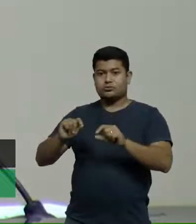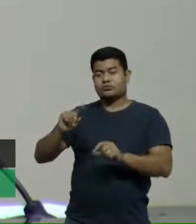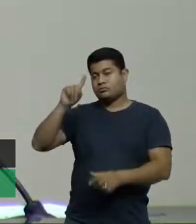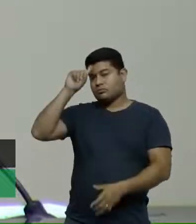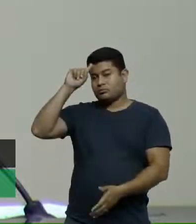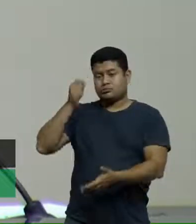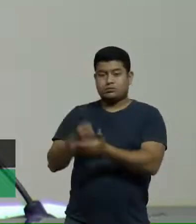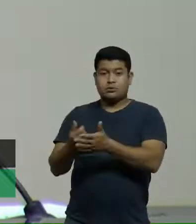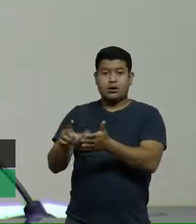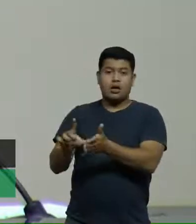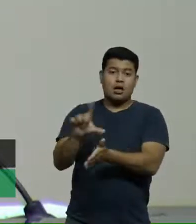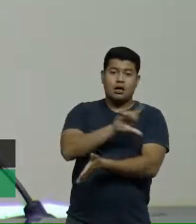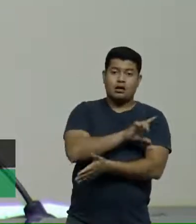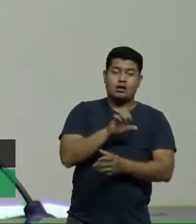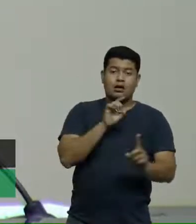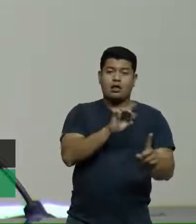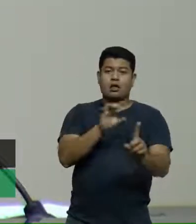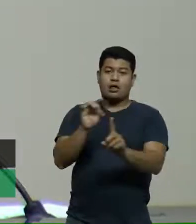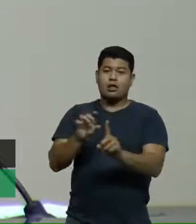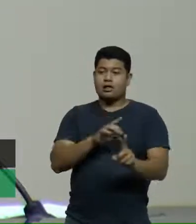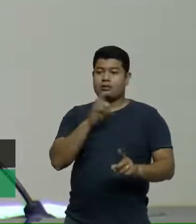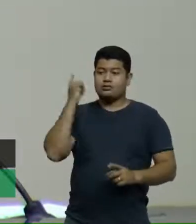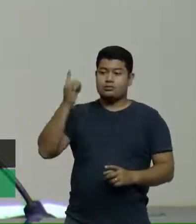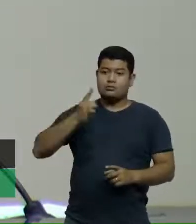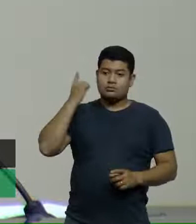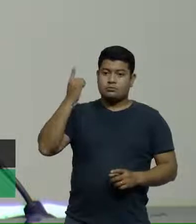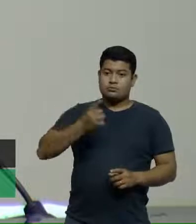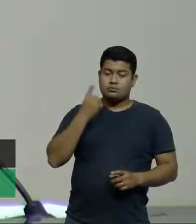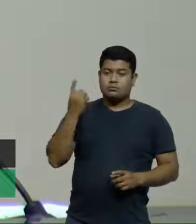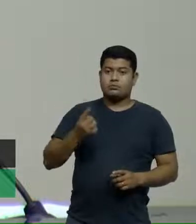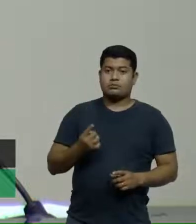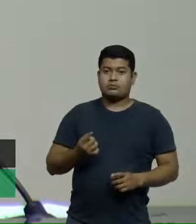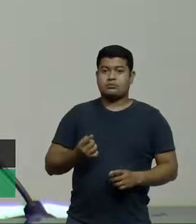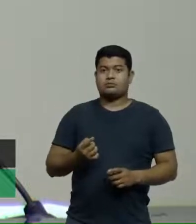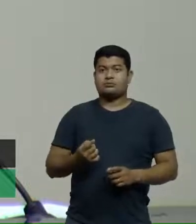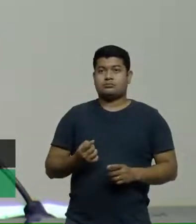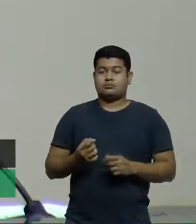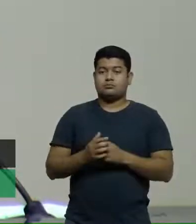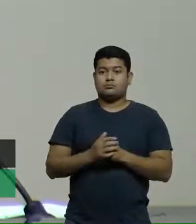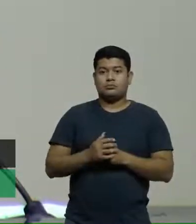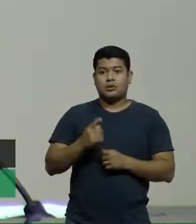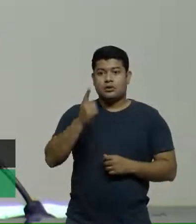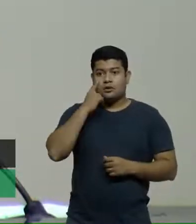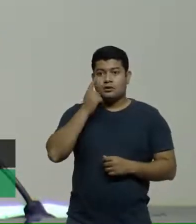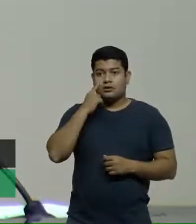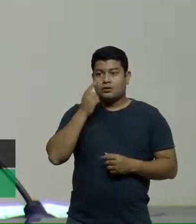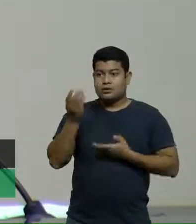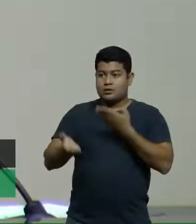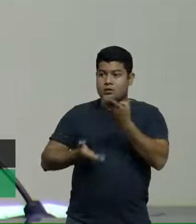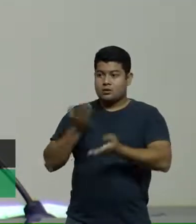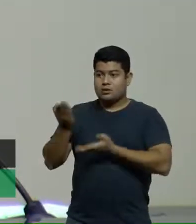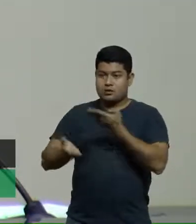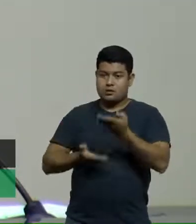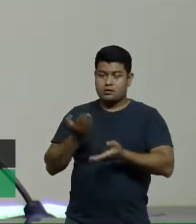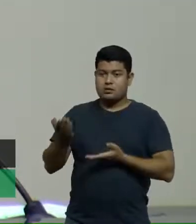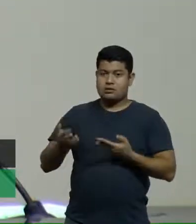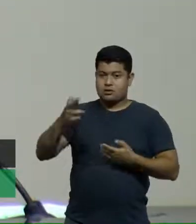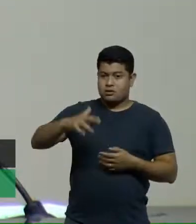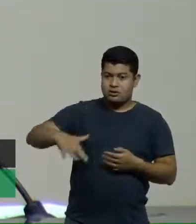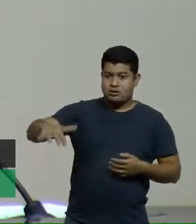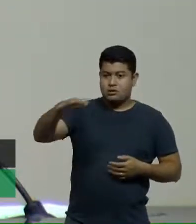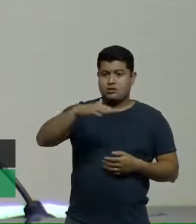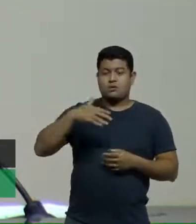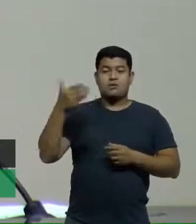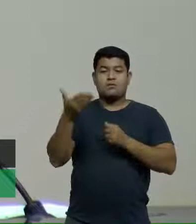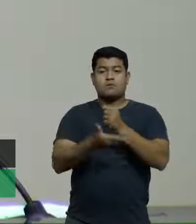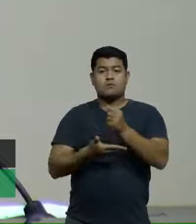pré-determinados. Cada deputado procurando atender a sua região, a sua base, ou o Estado como